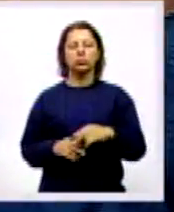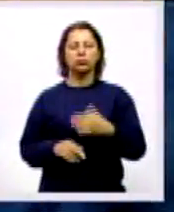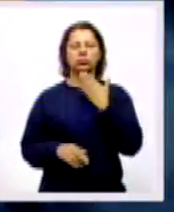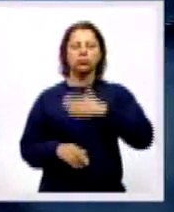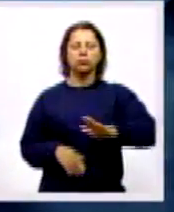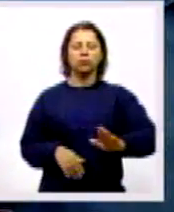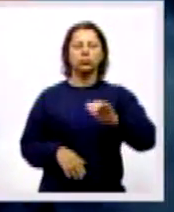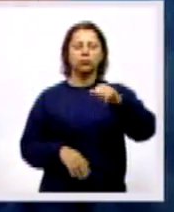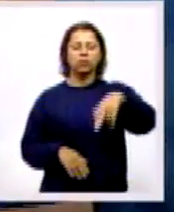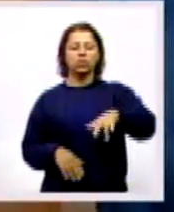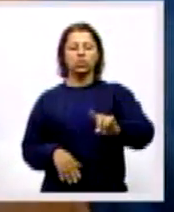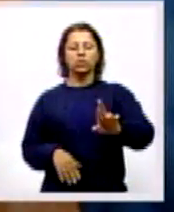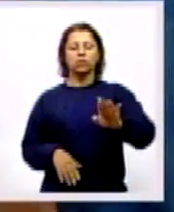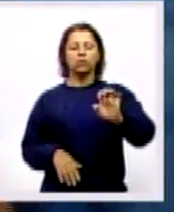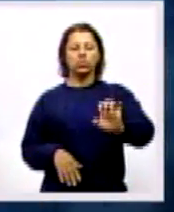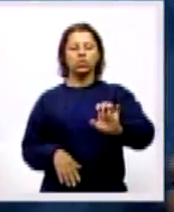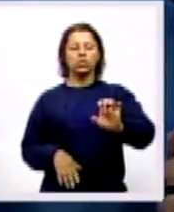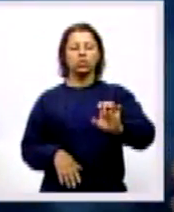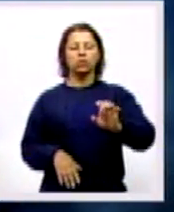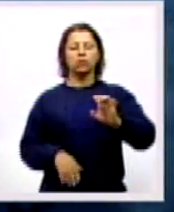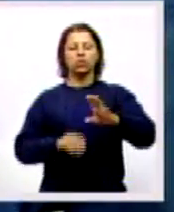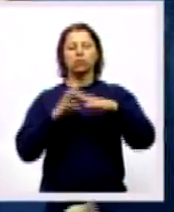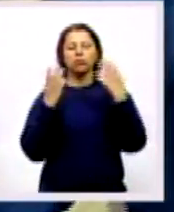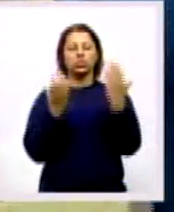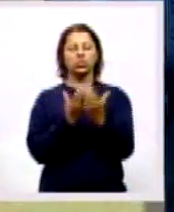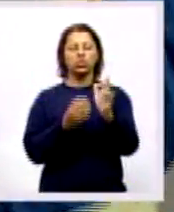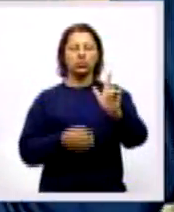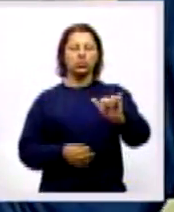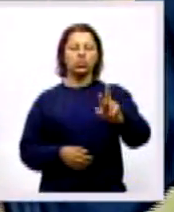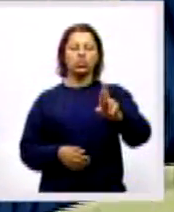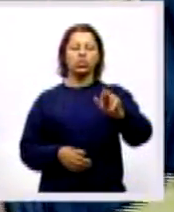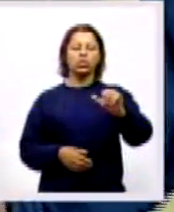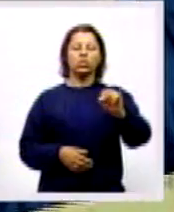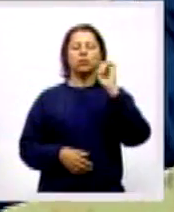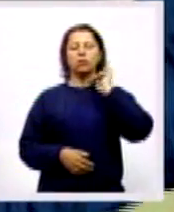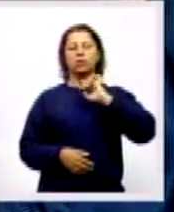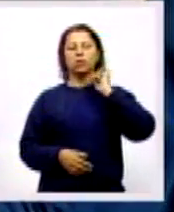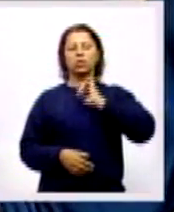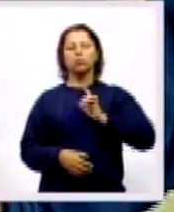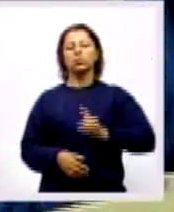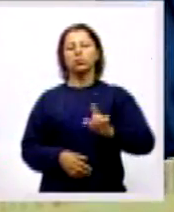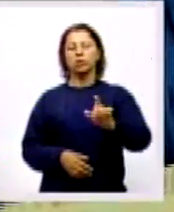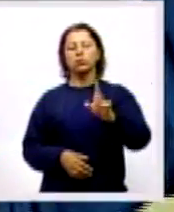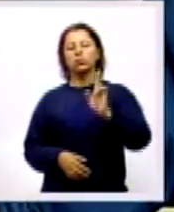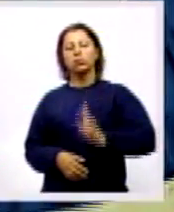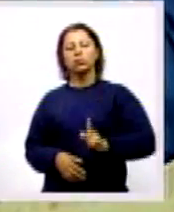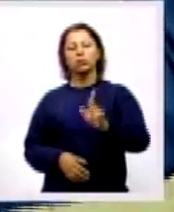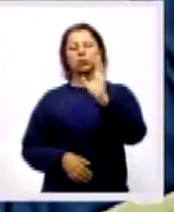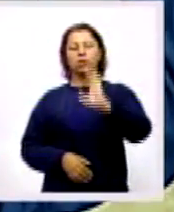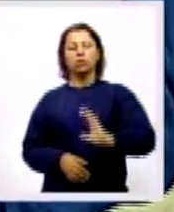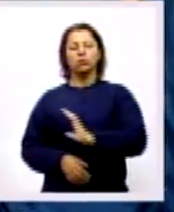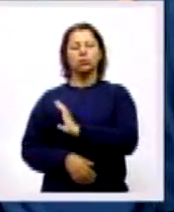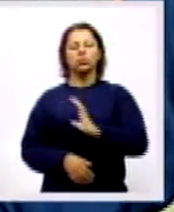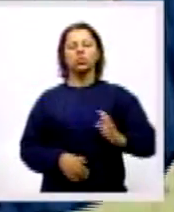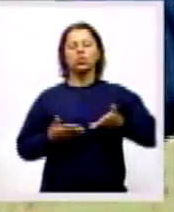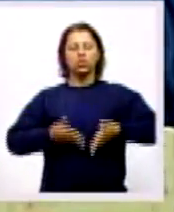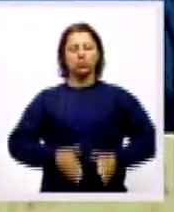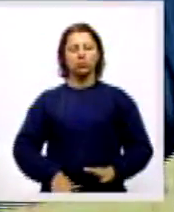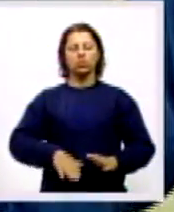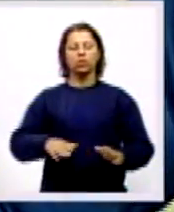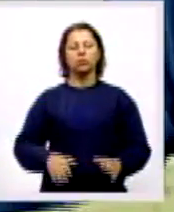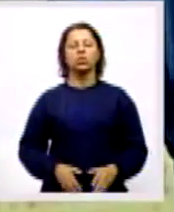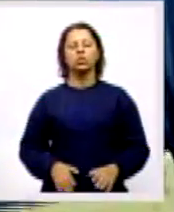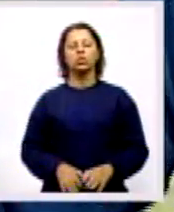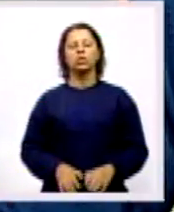honestidade, André, lá de Lavras, Minas Gerais. Padre, sempre fui cristão, nasci numa família evangélica,